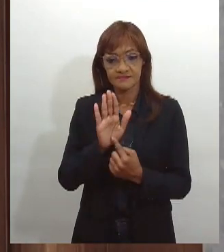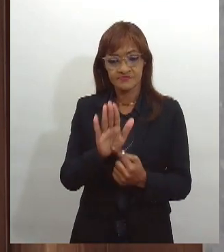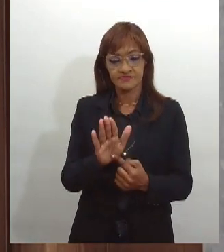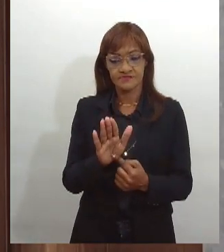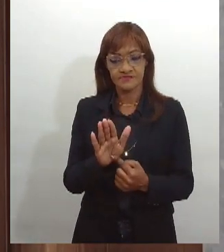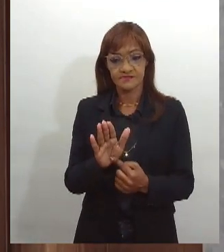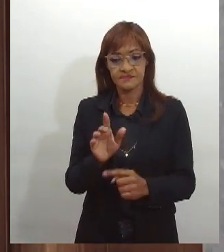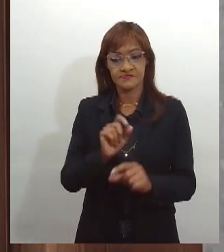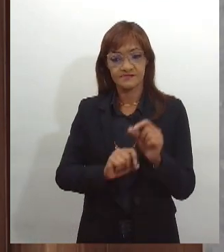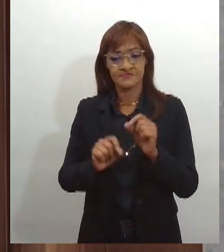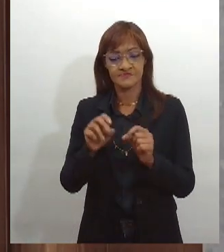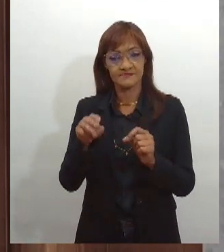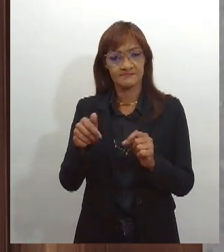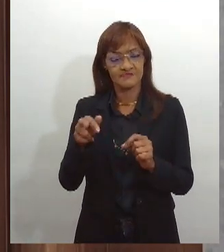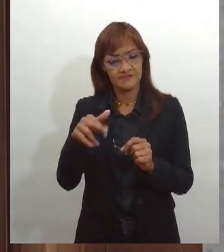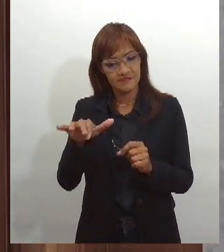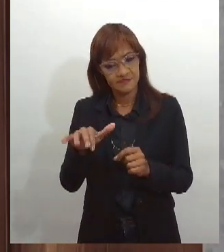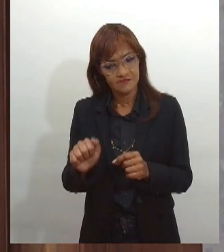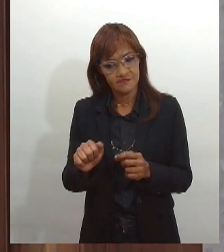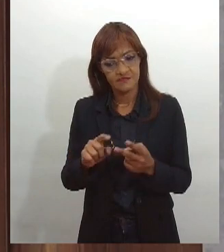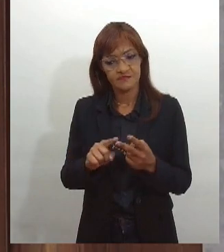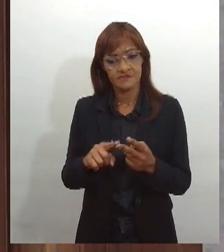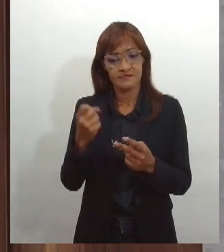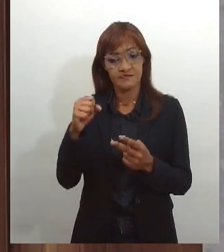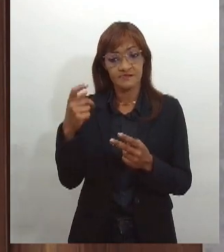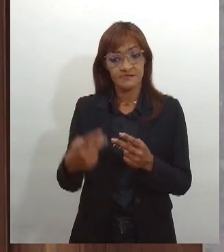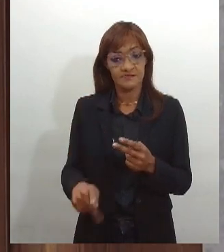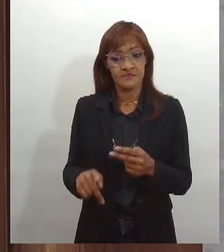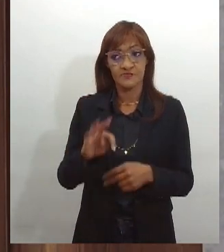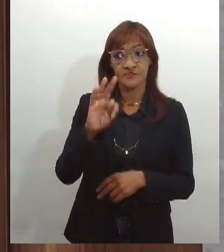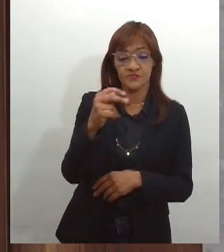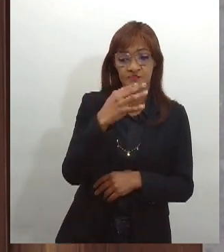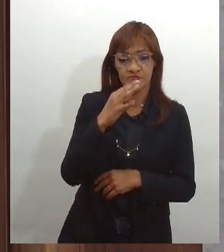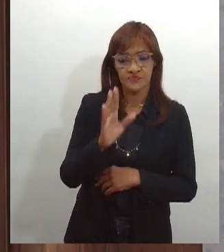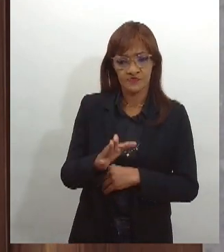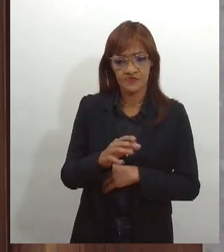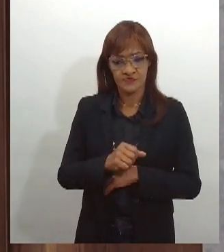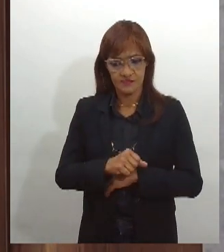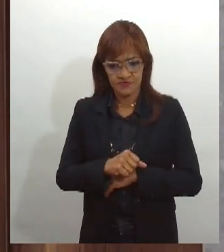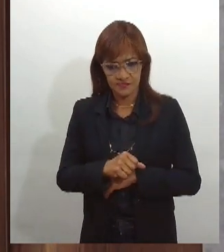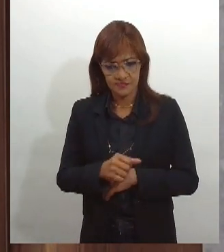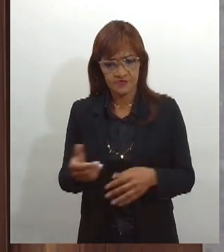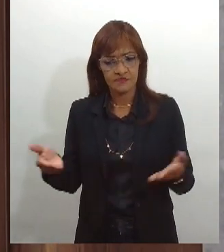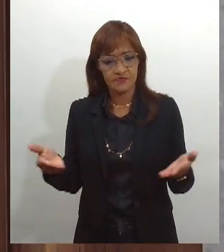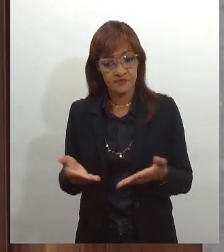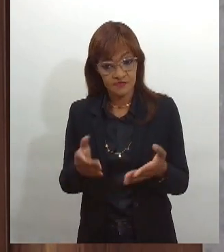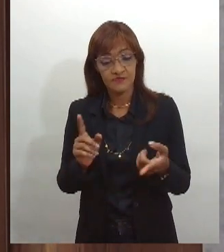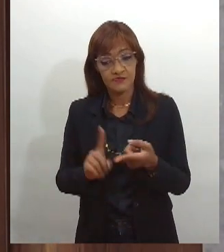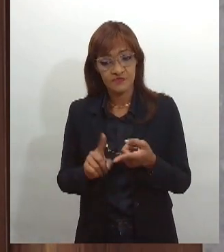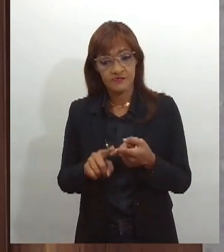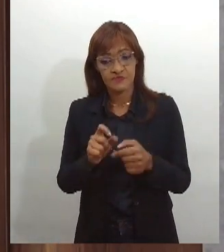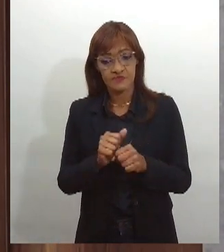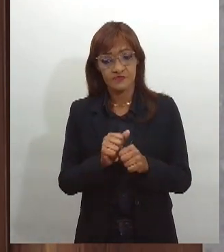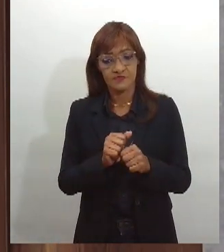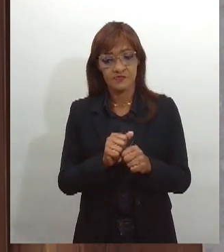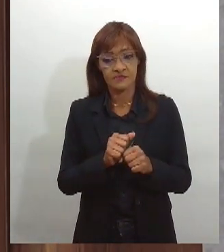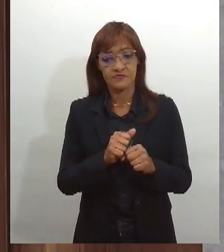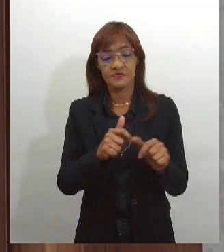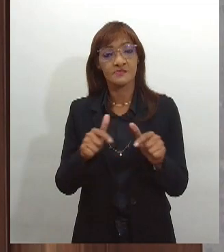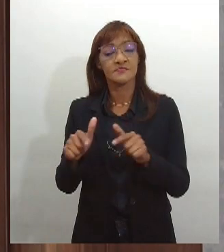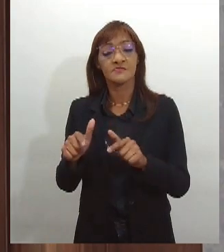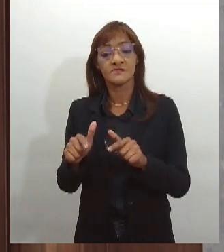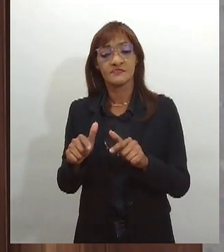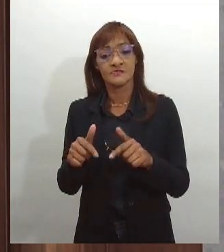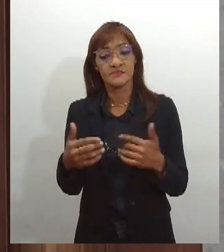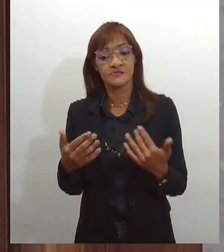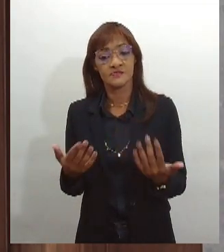que é uma artista plástica sergipana consagrada, vai inclusive agora também expor na Europa. E além disso, nós teremos um coquetel